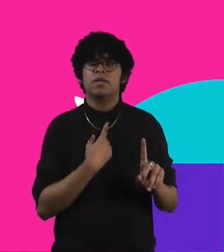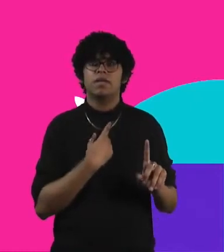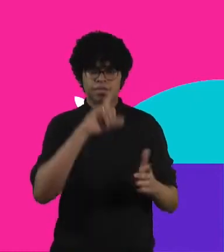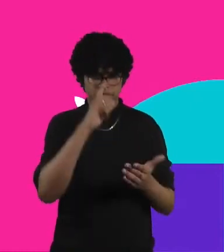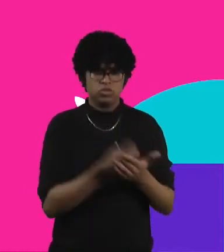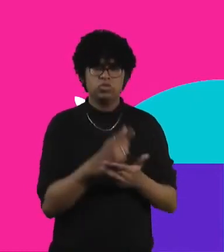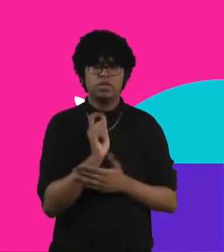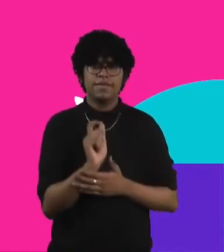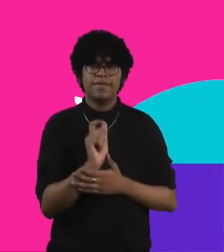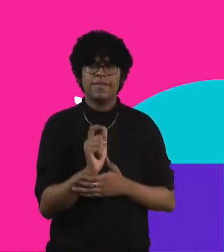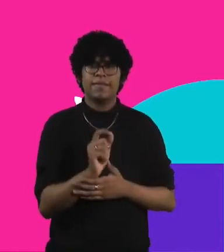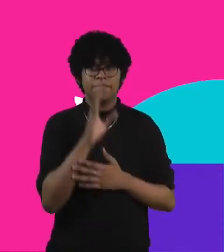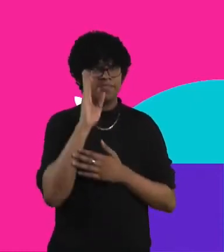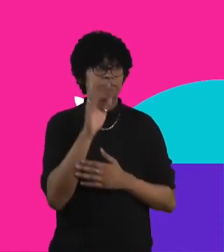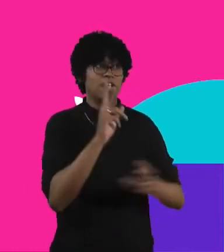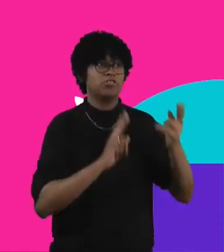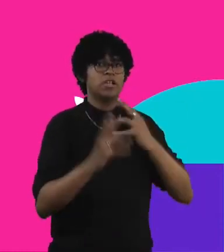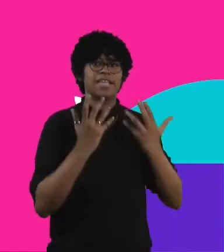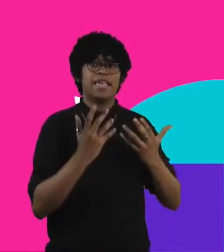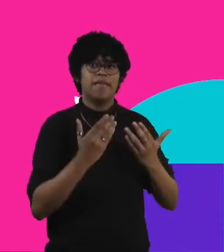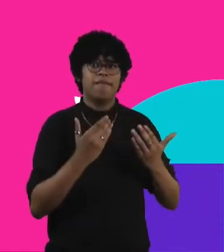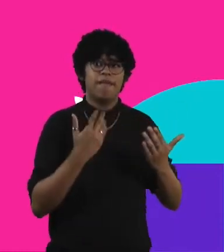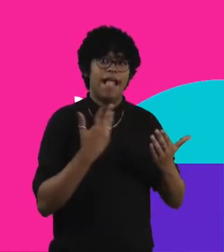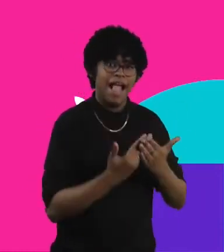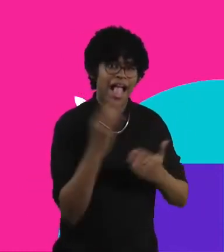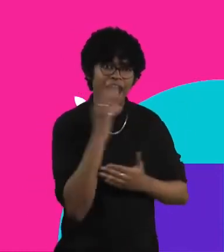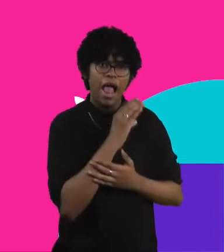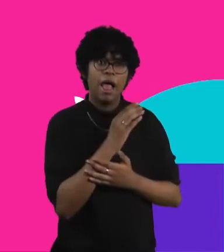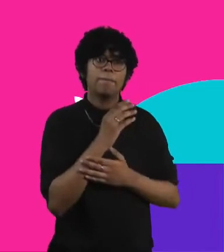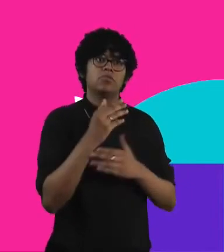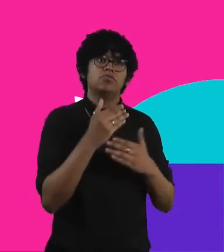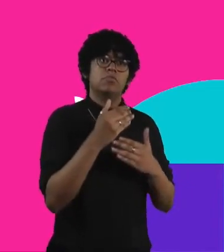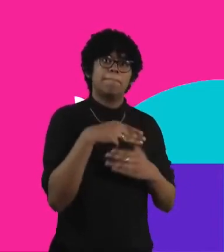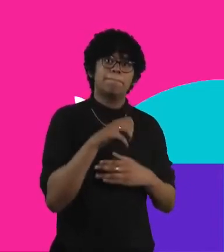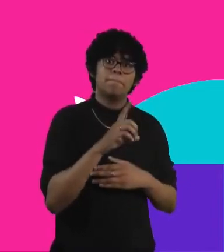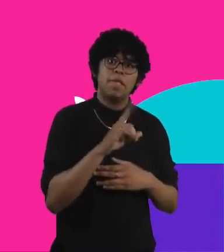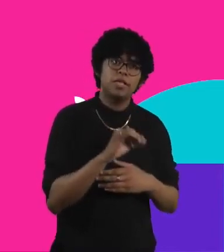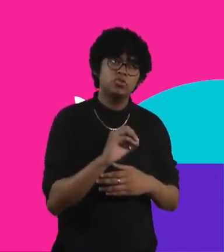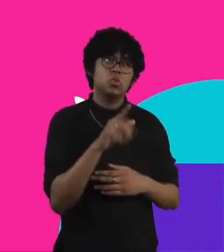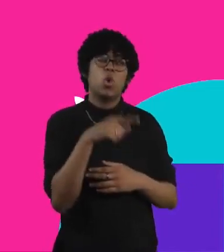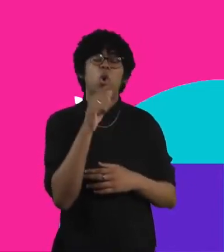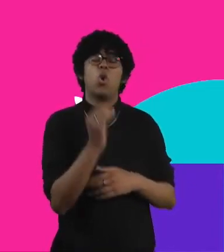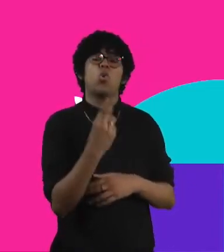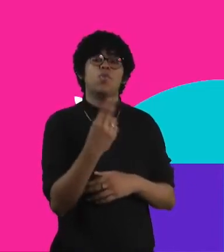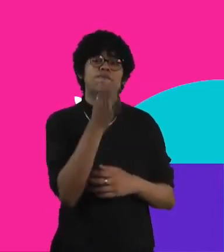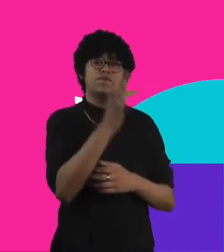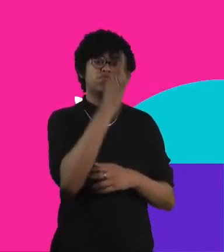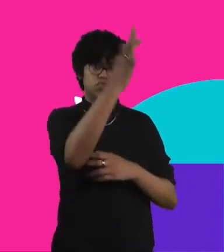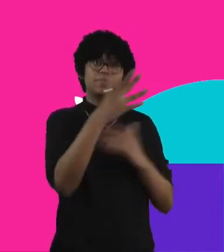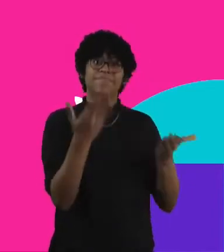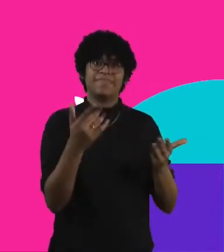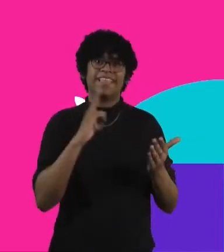ter no curto, no médio e no longo prazo. Cada um desses resultados é dividido em objetivos. Então, nós